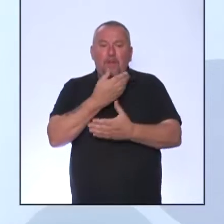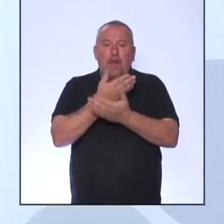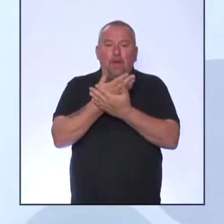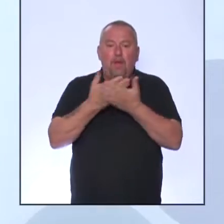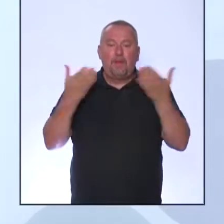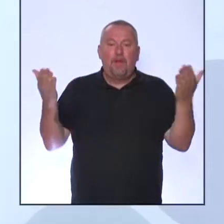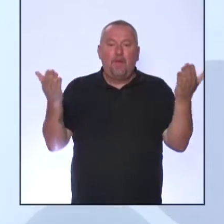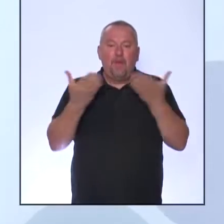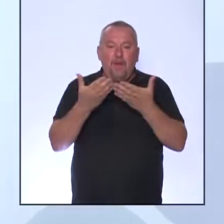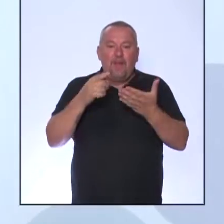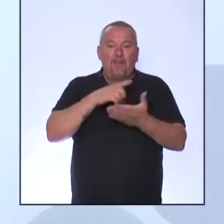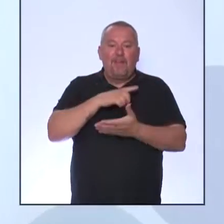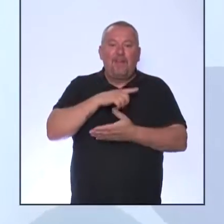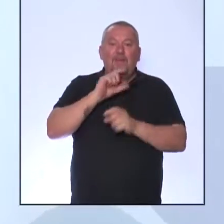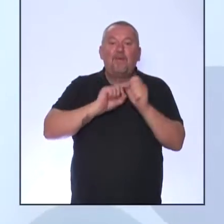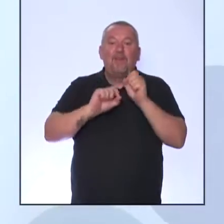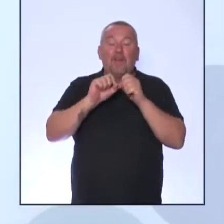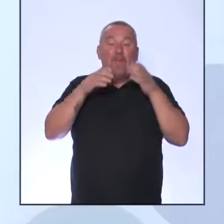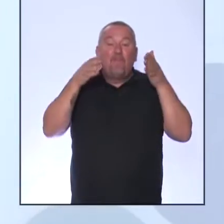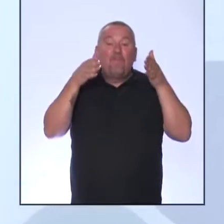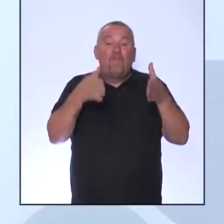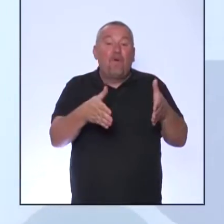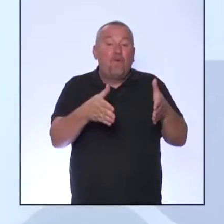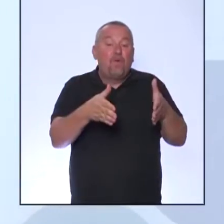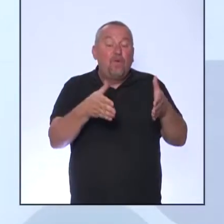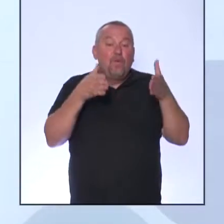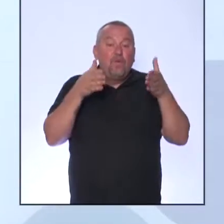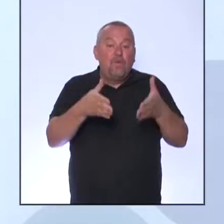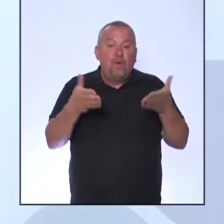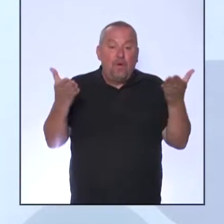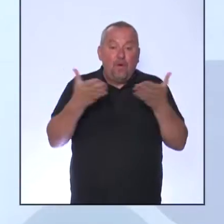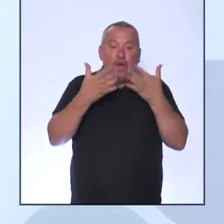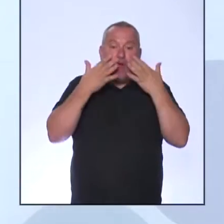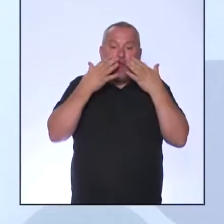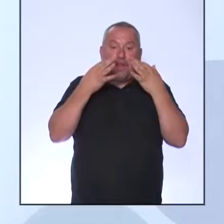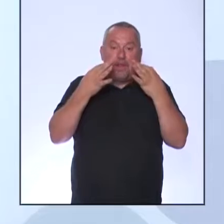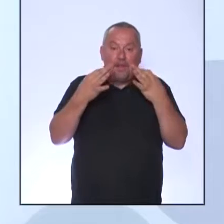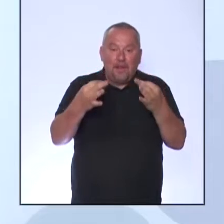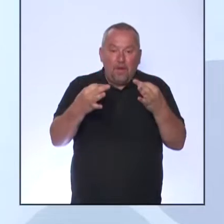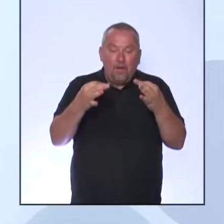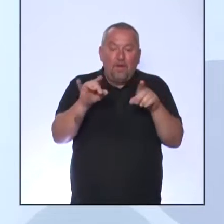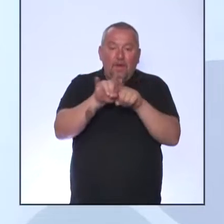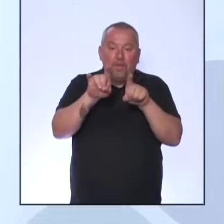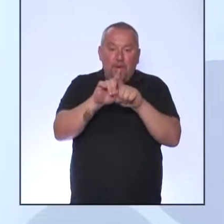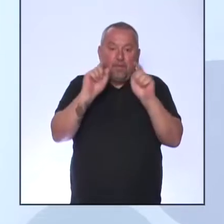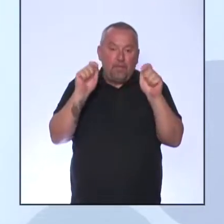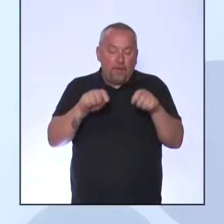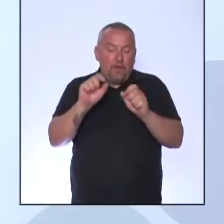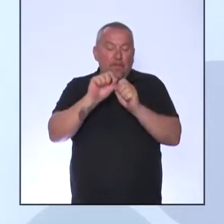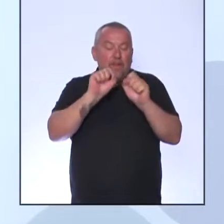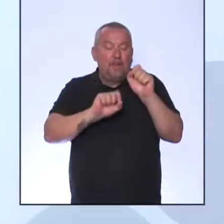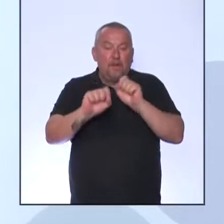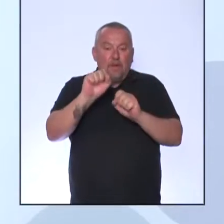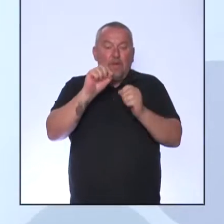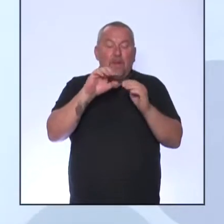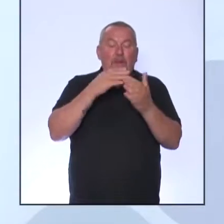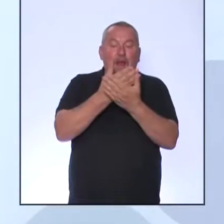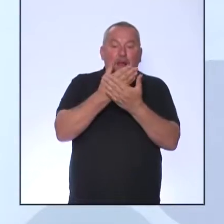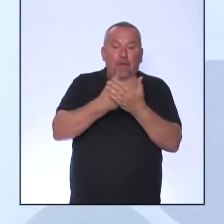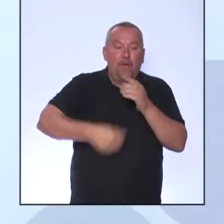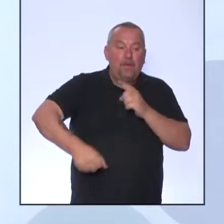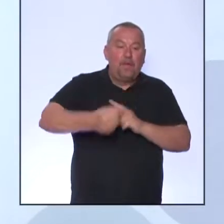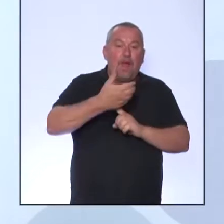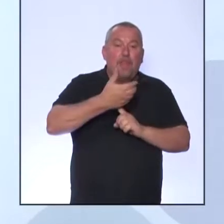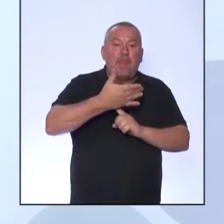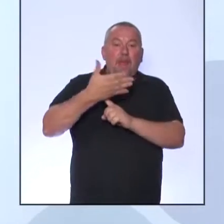nesse momento, a gente tenha um foco, e o foco, nesse momento, é prestar atenção e a gente poder interagir com essa aula de tecnologia e